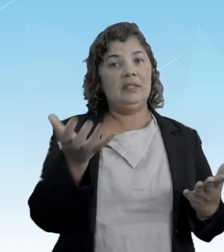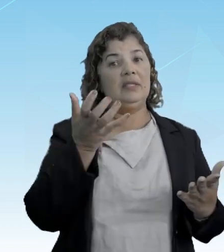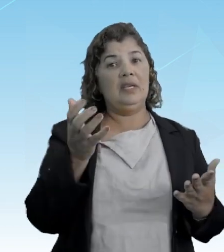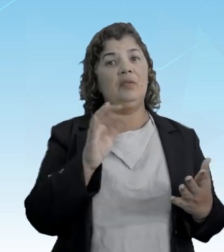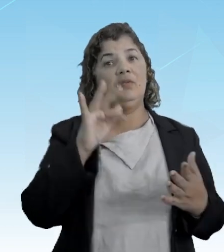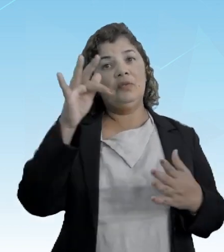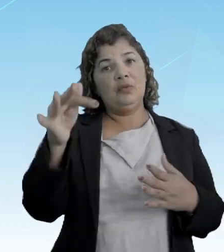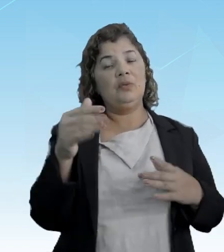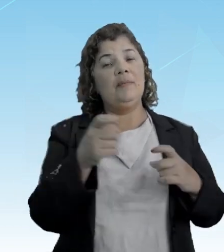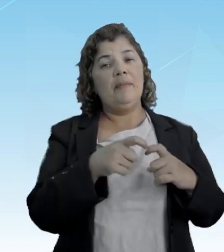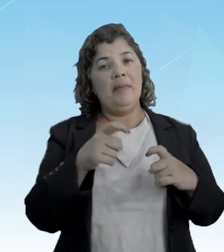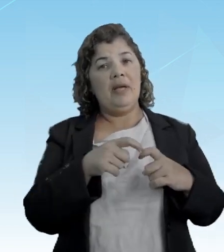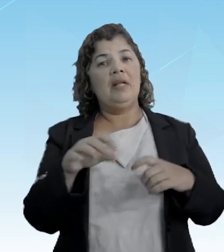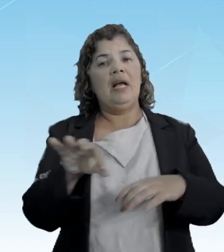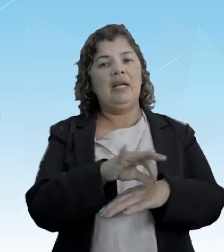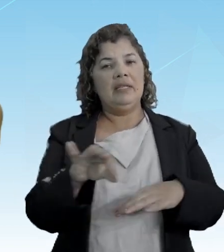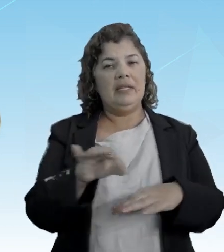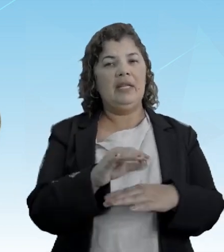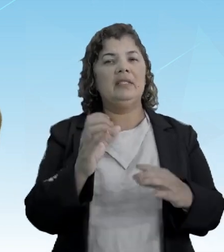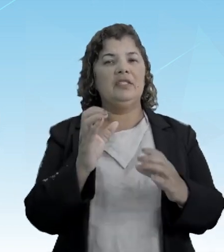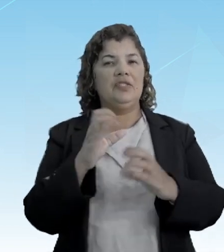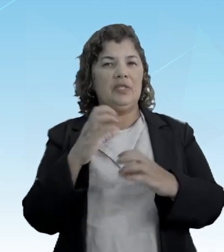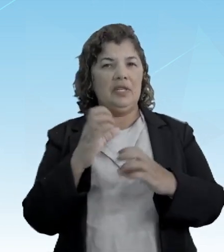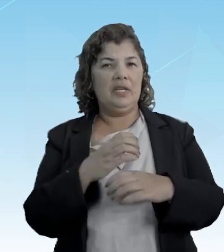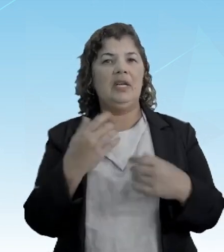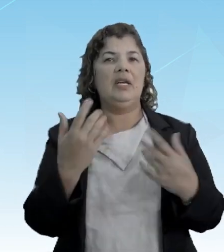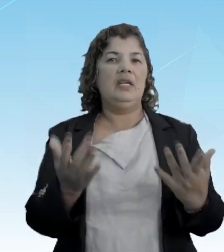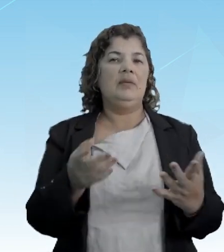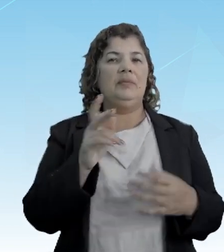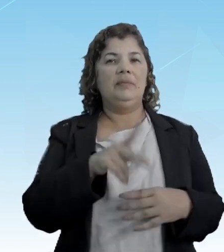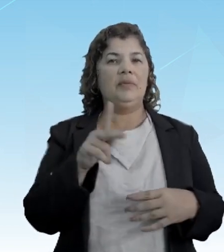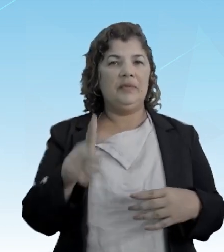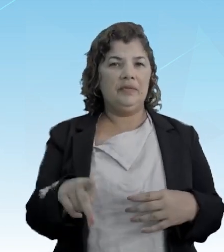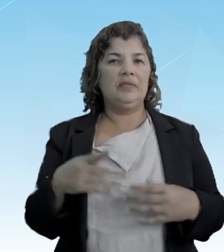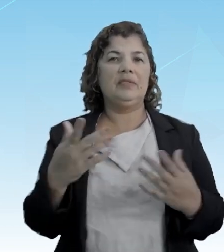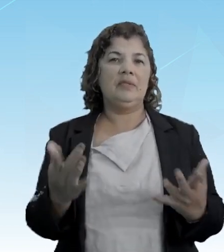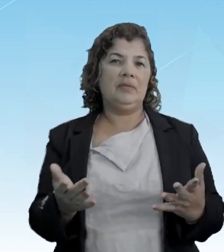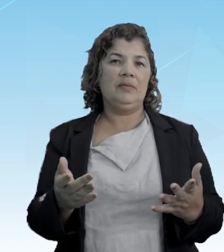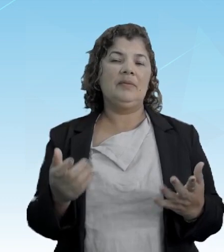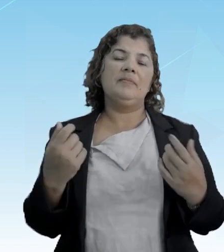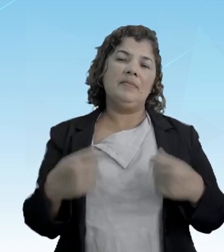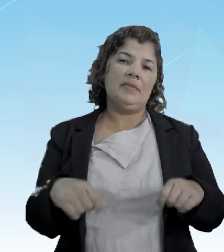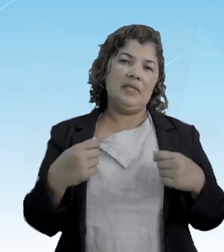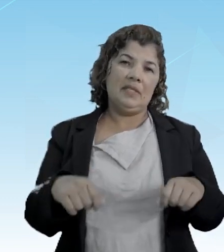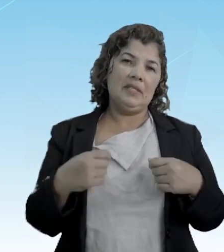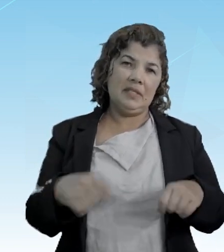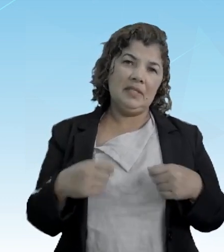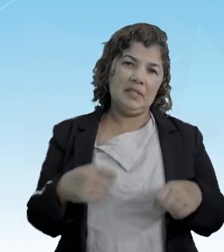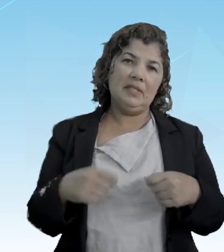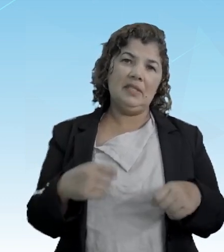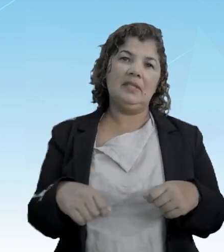arquiteto, um grande médico, um grande engenheiro, um grande professor, você deve se